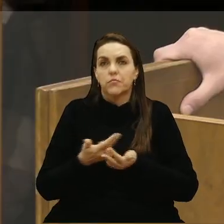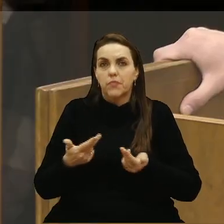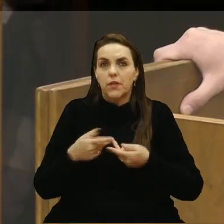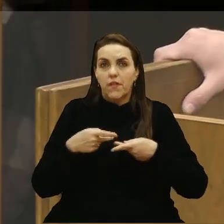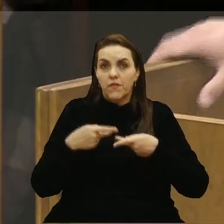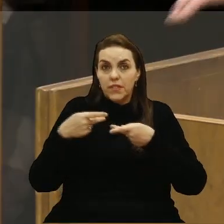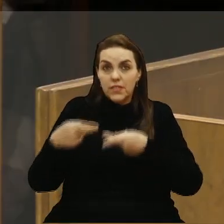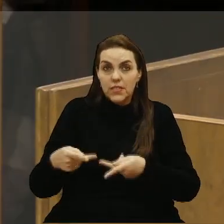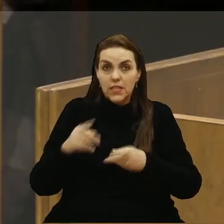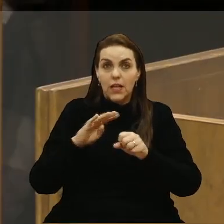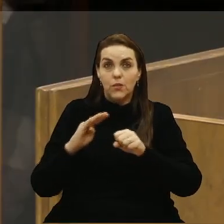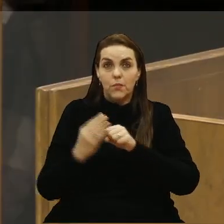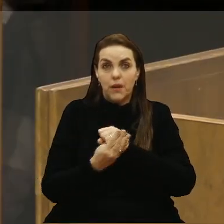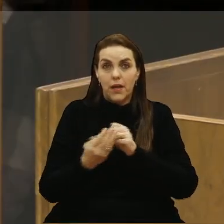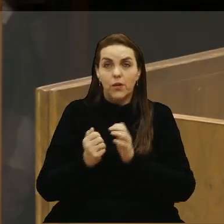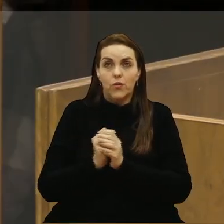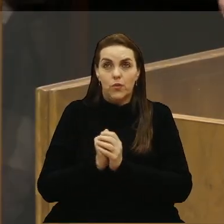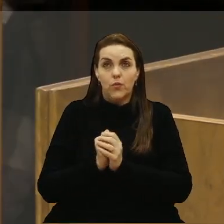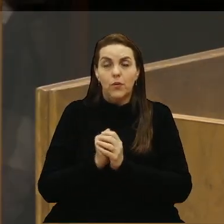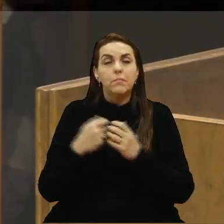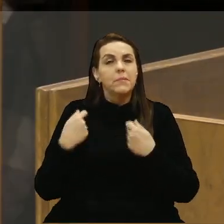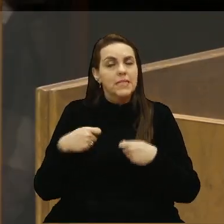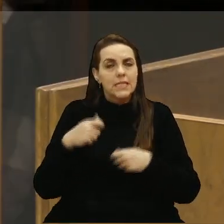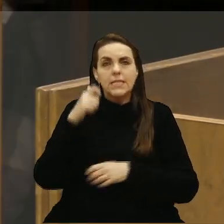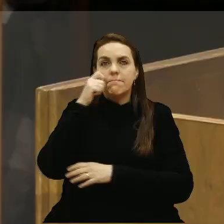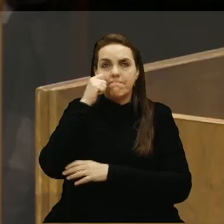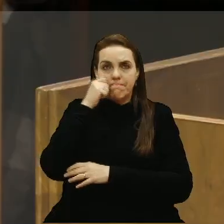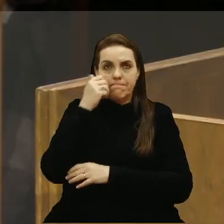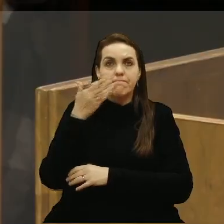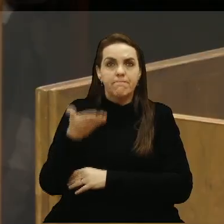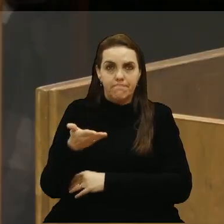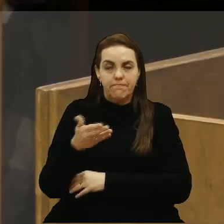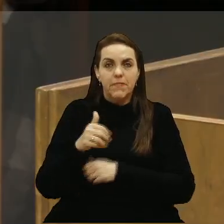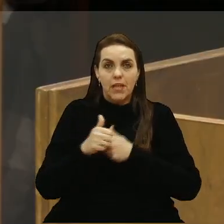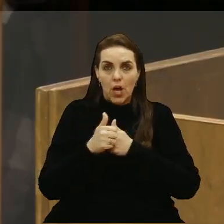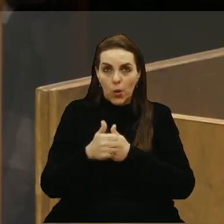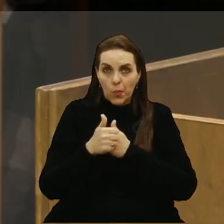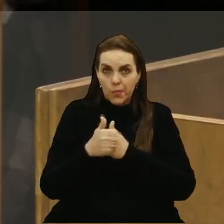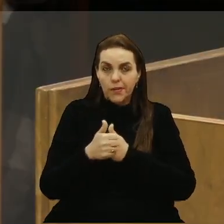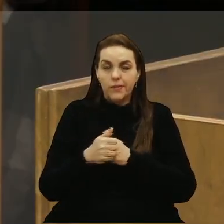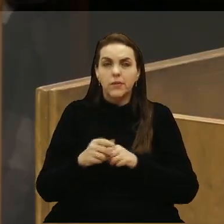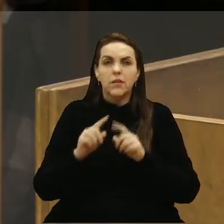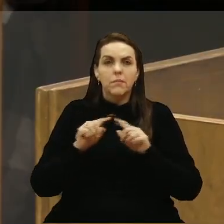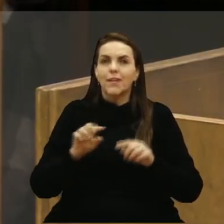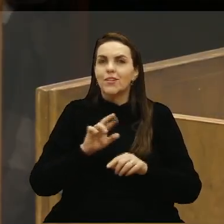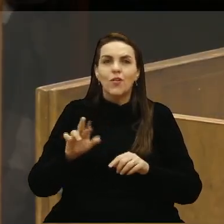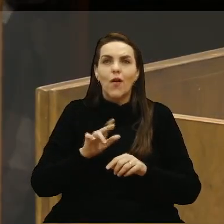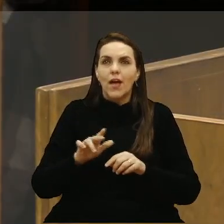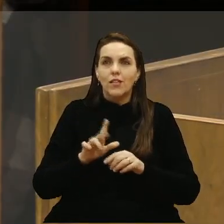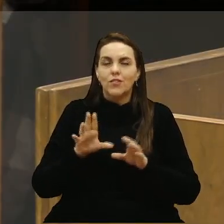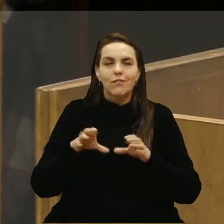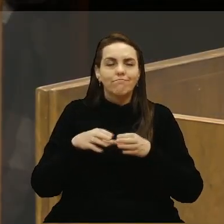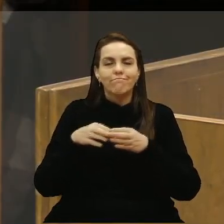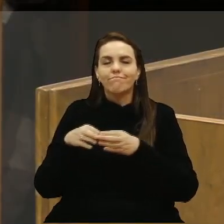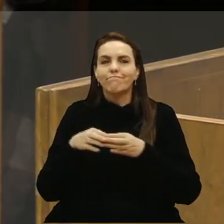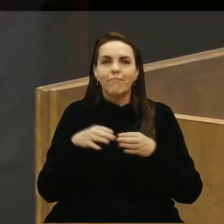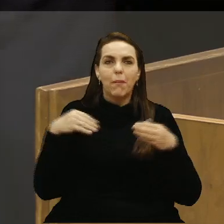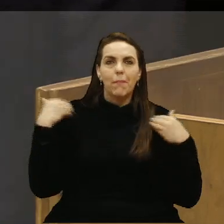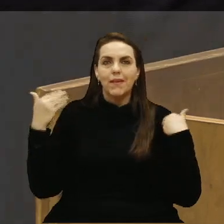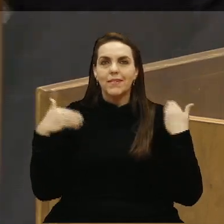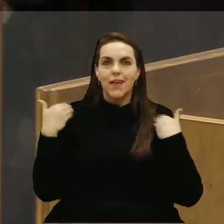visita num bairro, ele tem que estar presente, ele tem que estar acompanhando. Mas não é só fazer tour, ele tem que